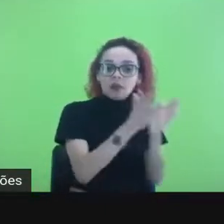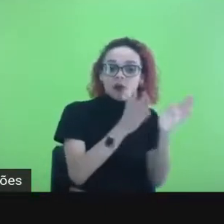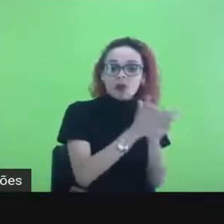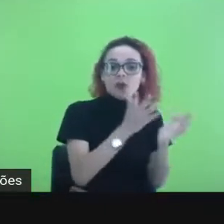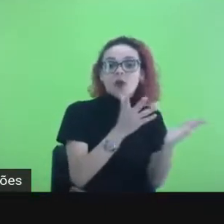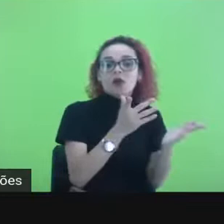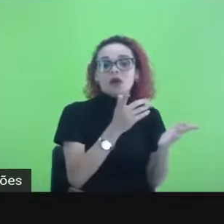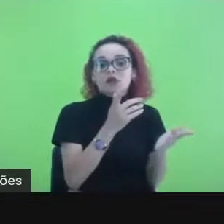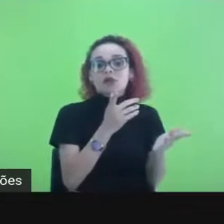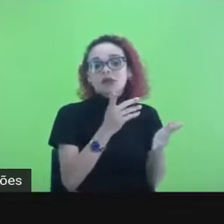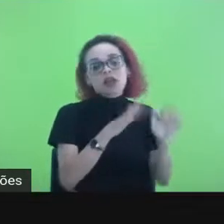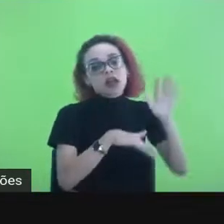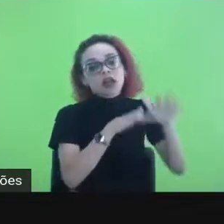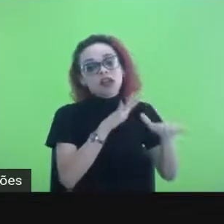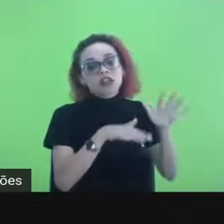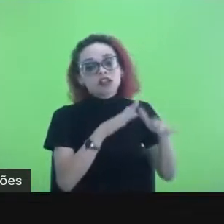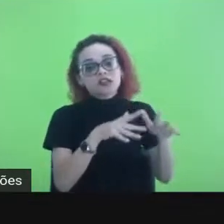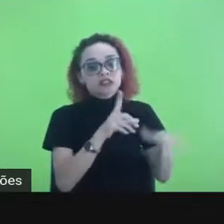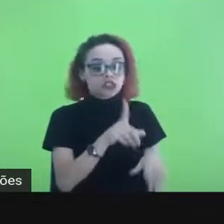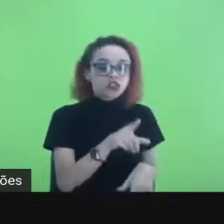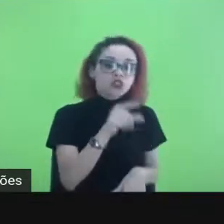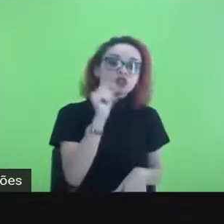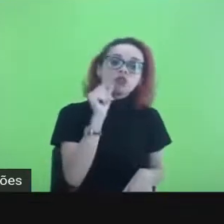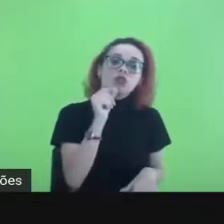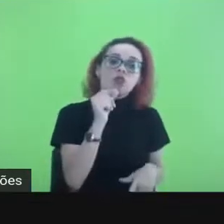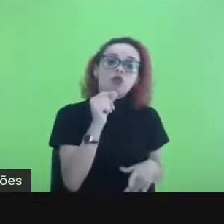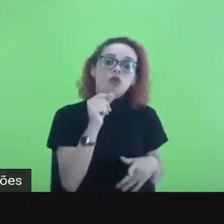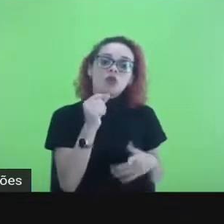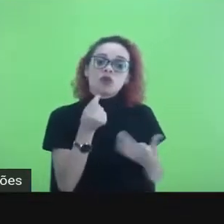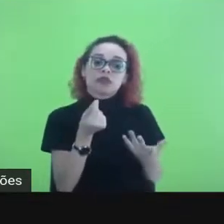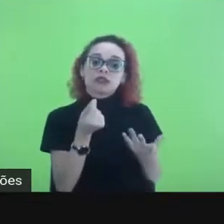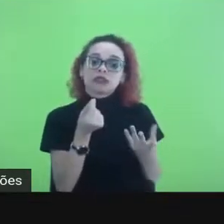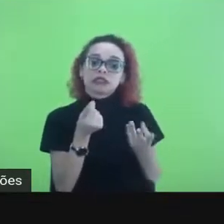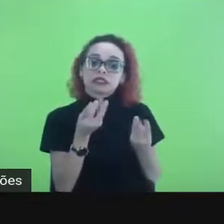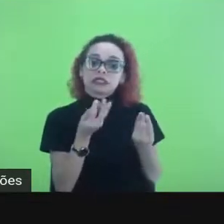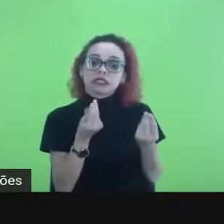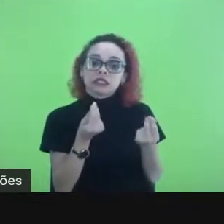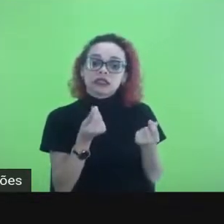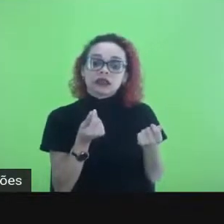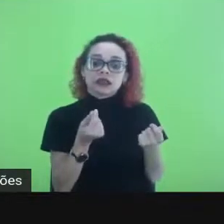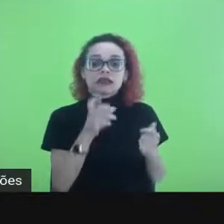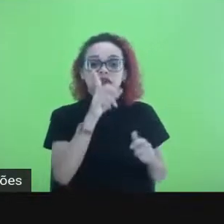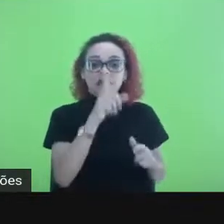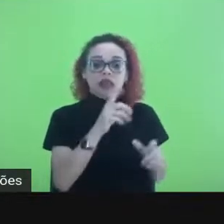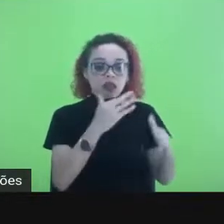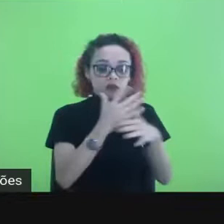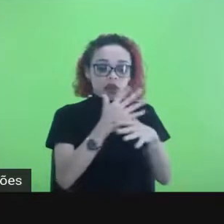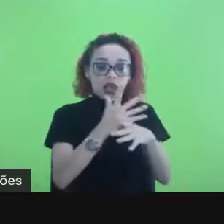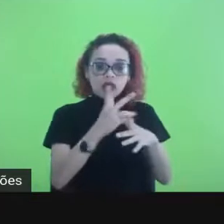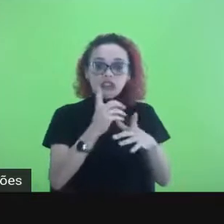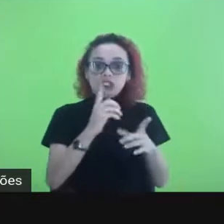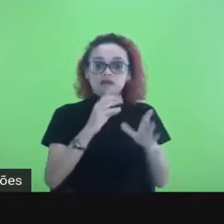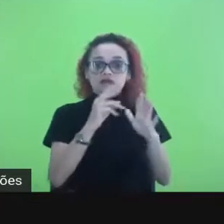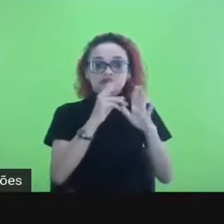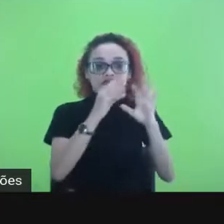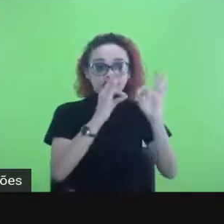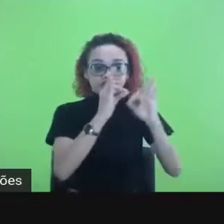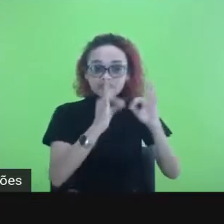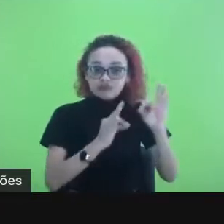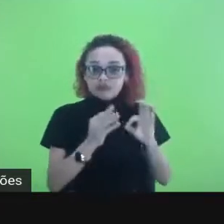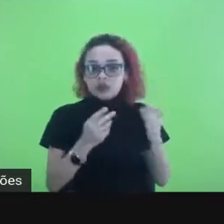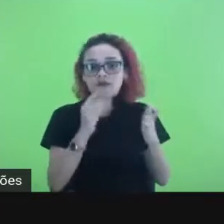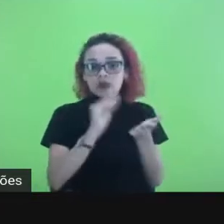às vezes uma escolha, fruto, né, de uma urbanização desordenada, mas que a gente sabe que é um processo mesmo